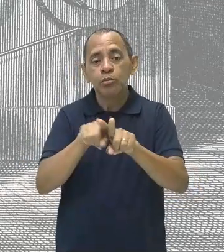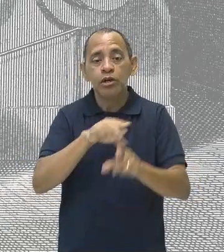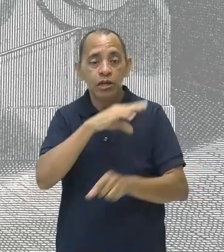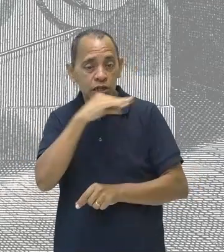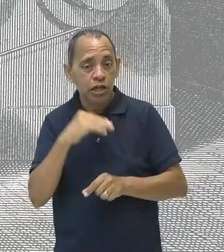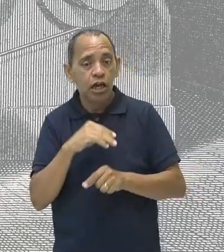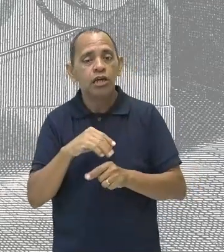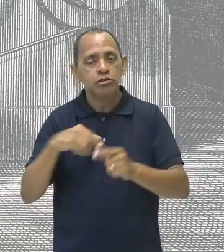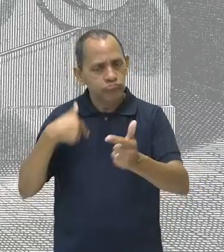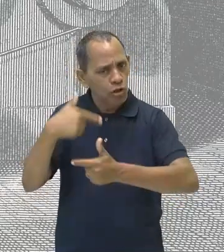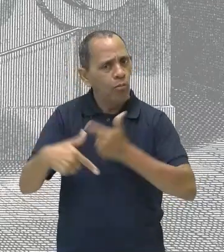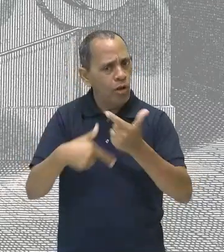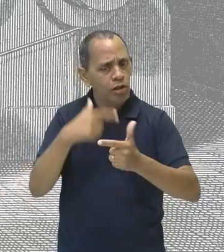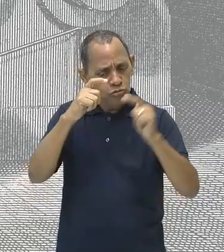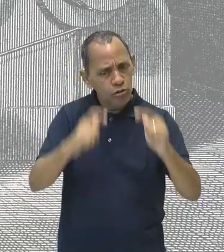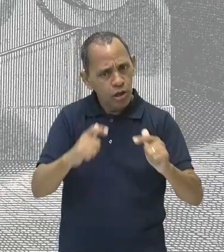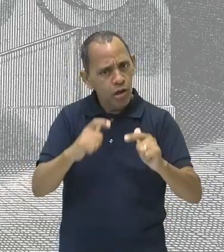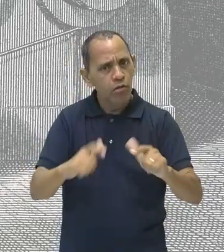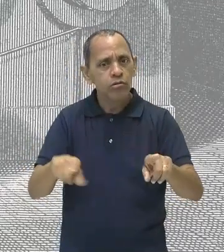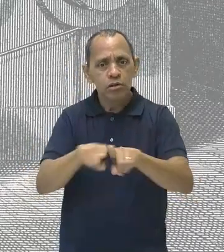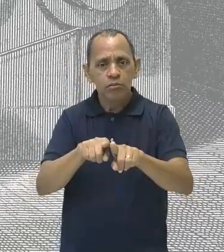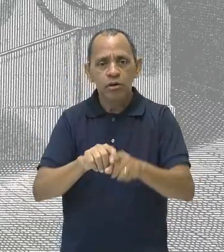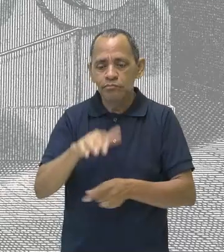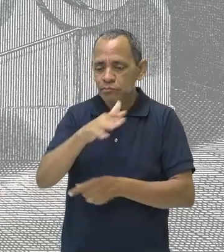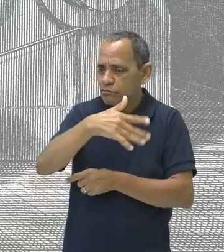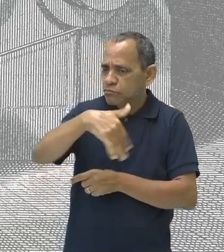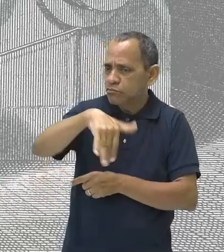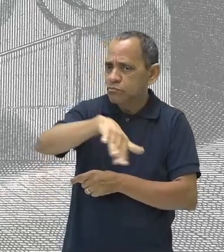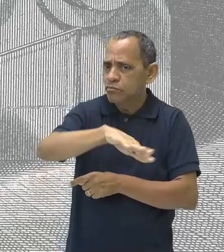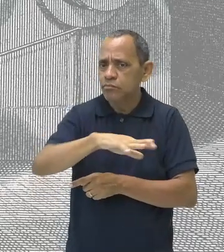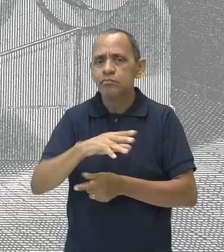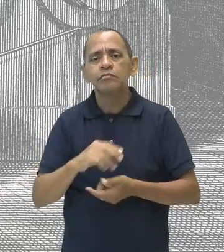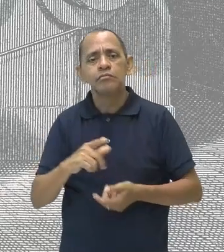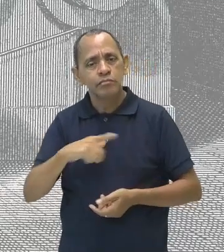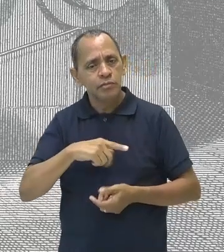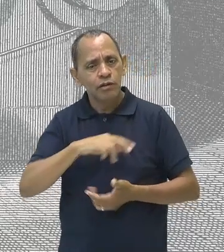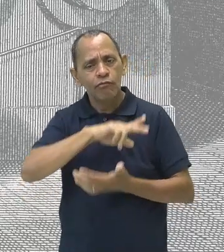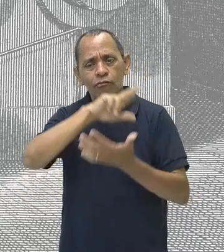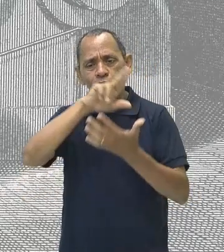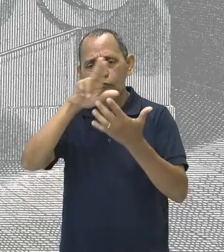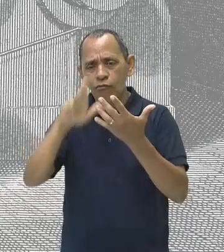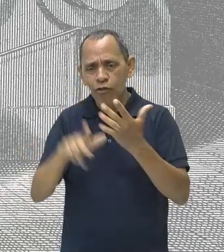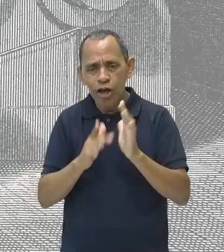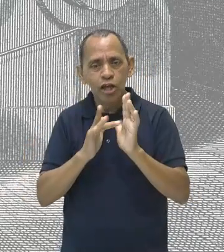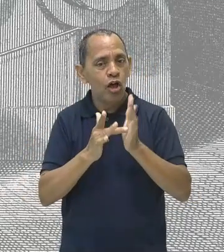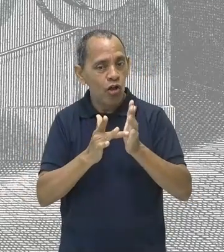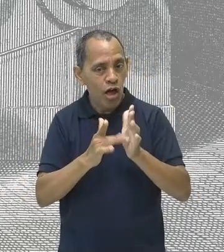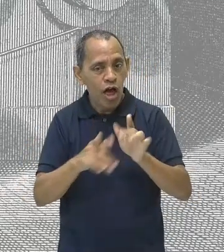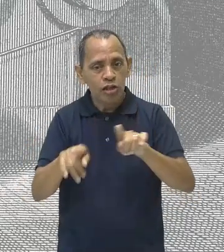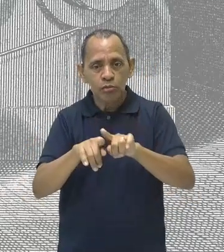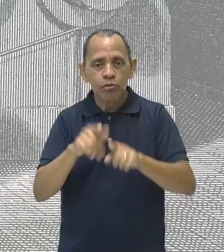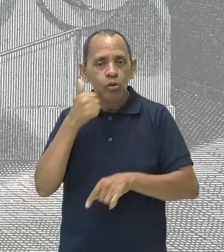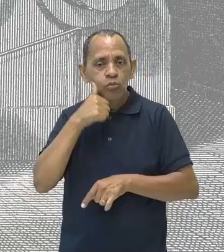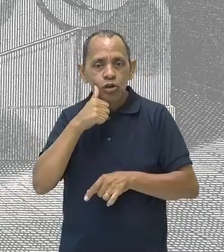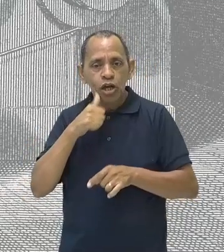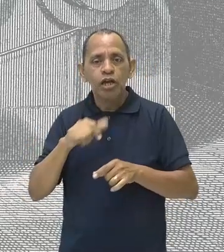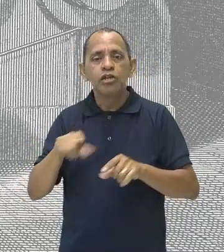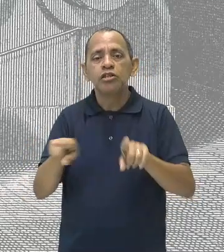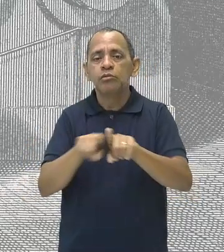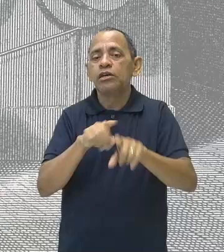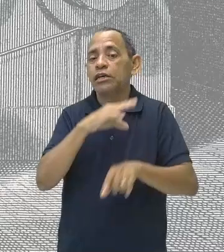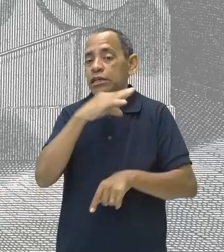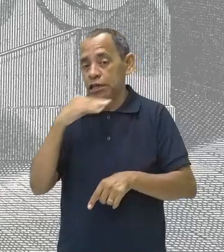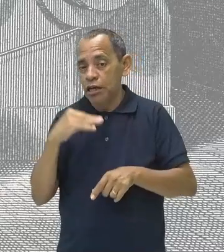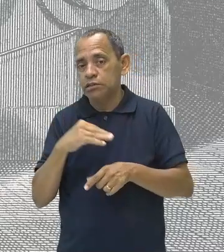também trabalhando. Esse ambiente repleto aqui de máquinas, de mulheres e de